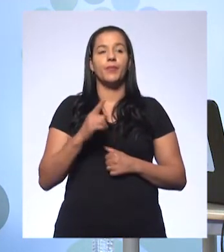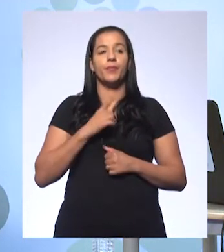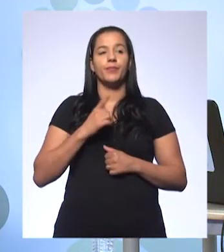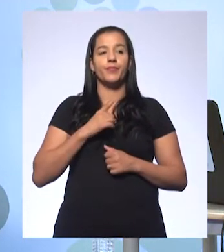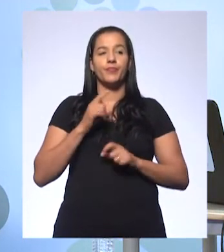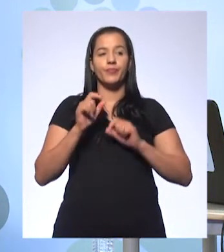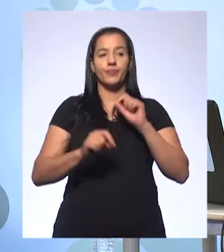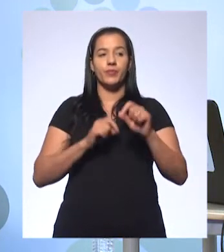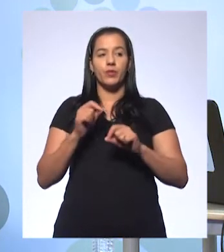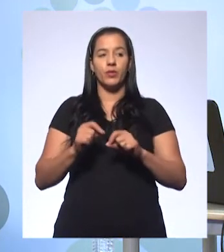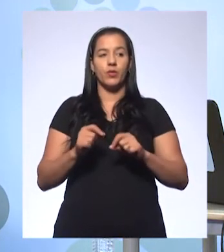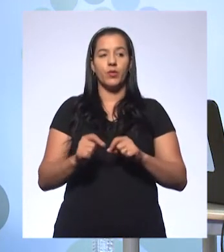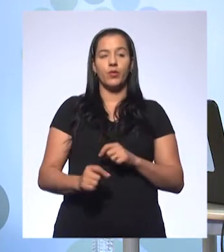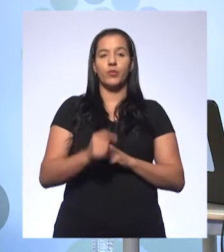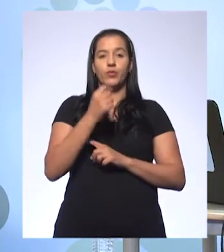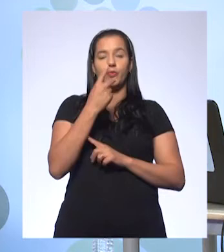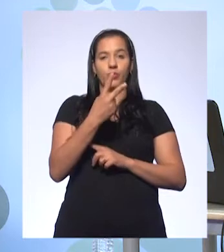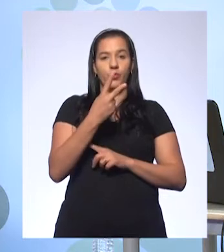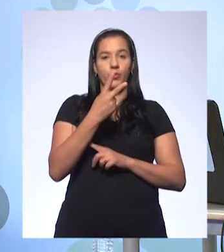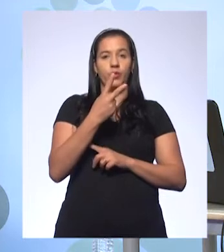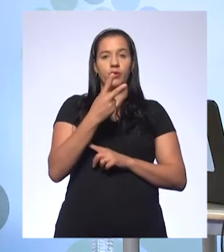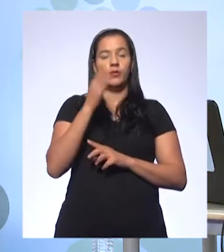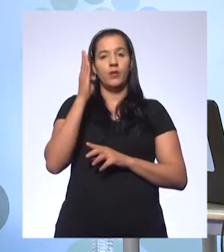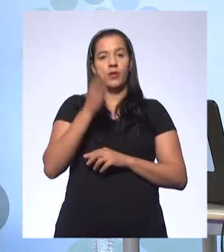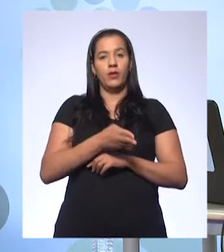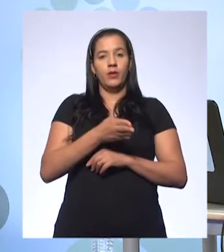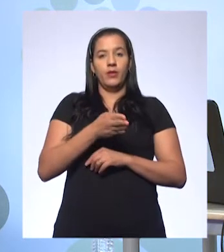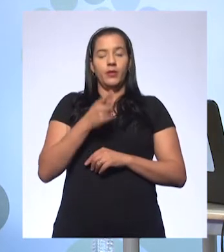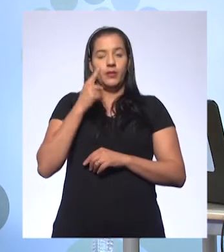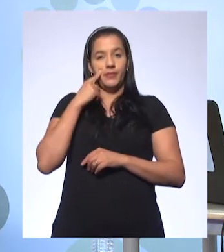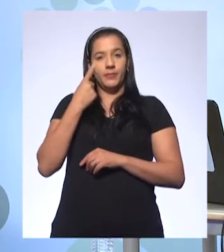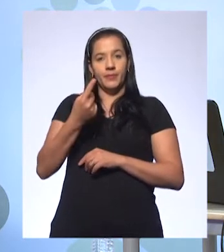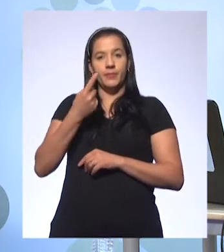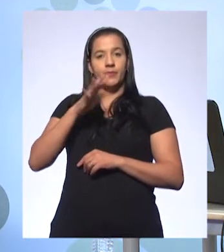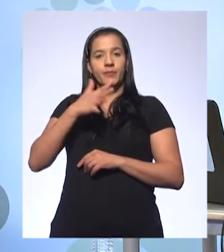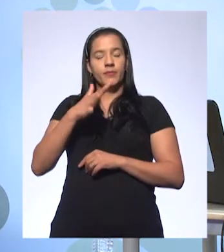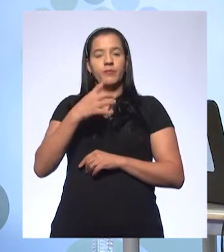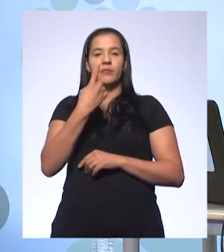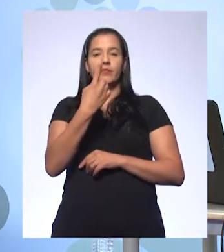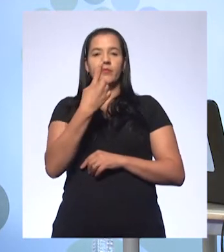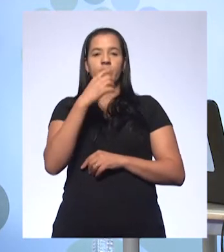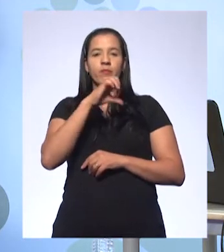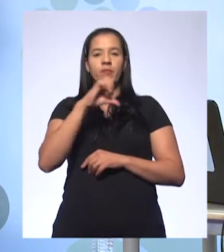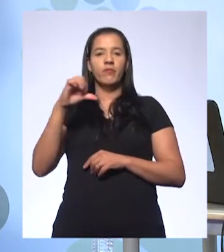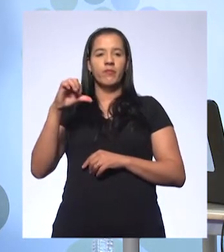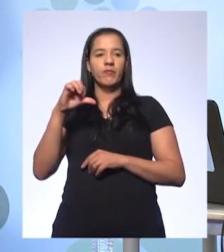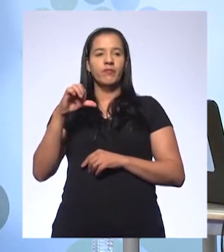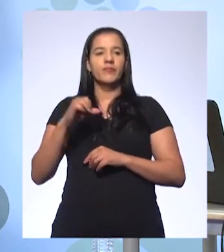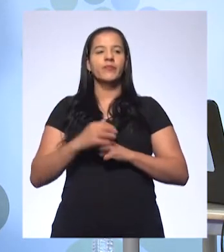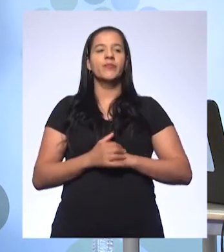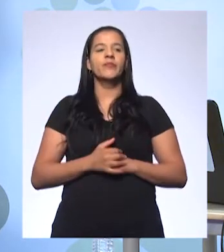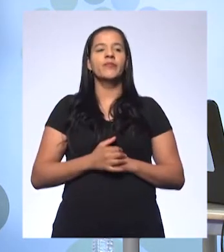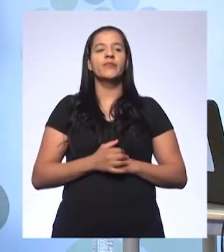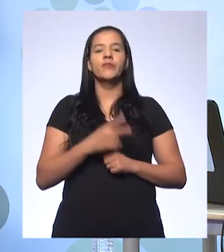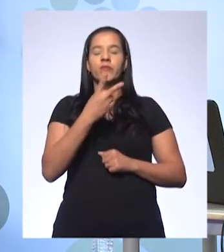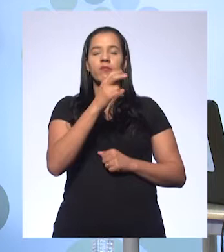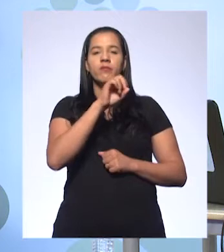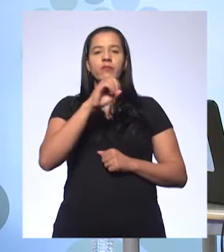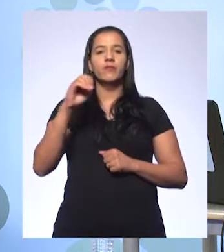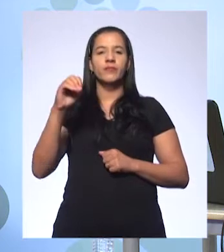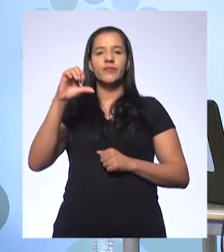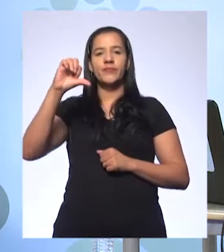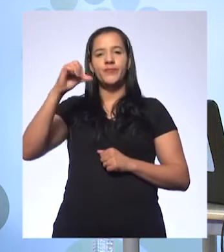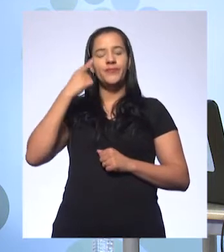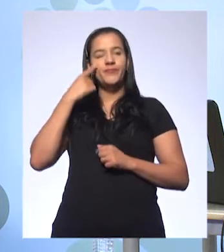tinha 2,5 aproximadamente em 2009, aqui provavelmente subiu mais um caso, né? Quando a gente chega aqui em